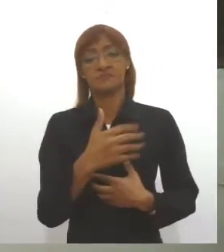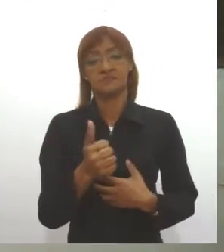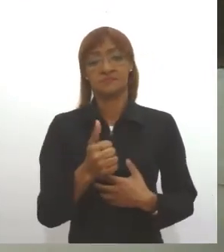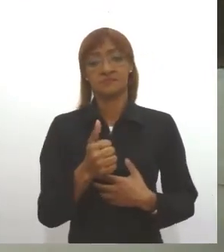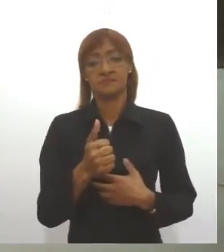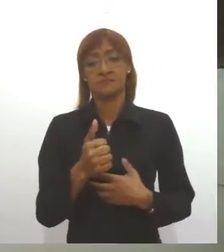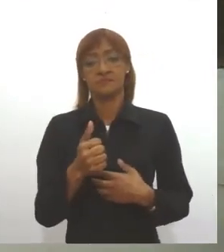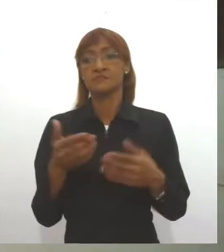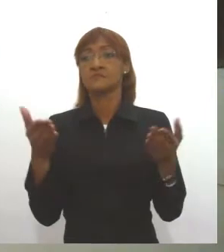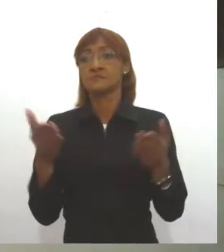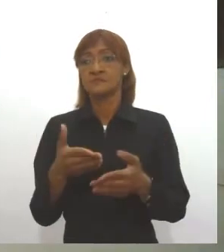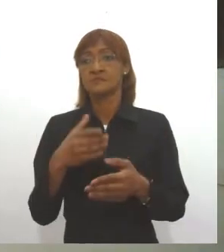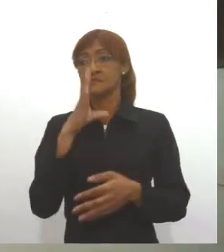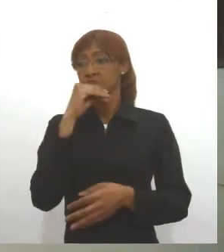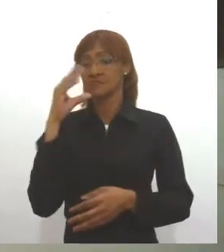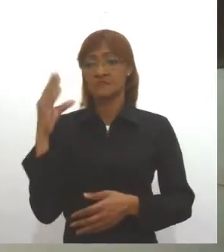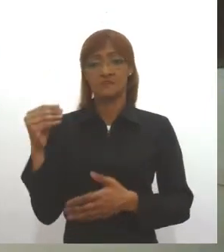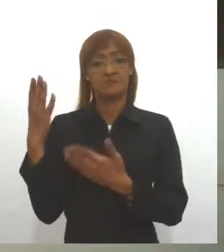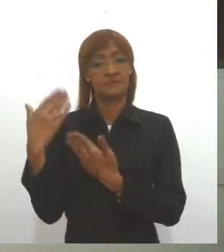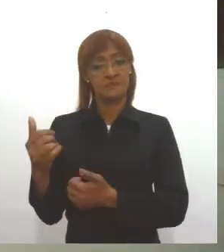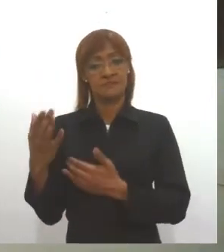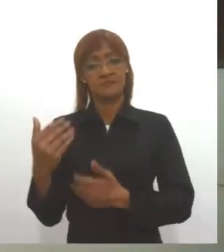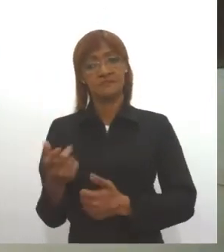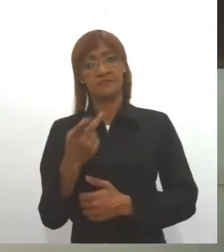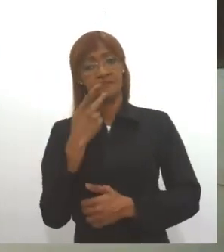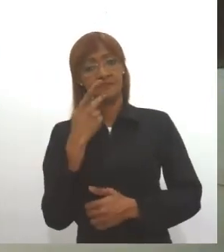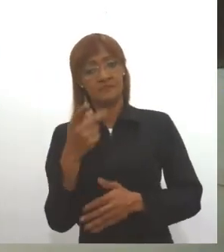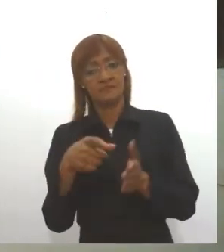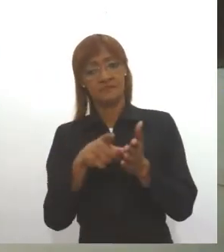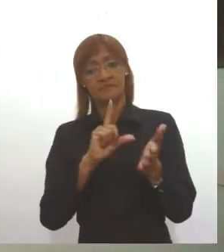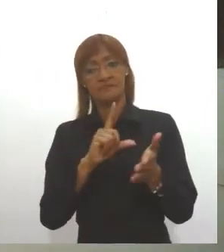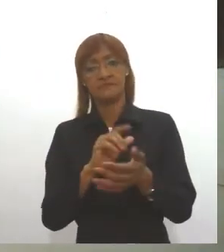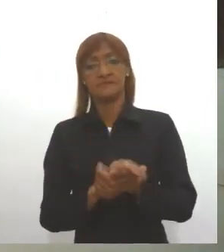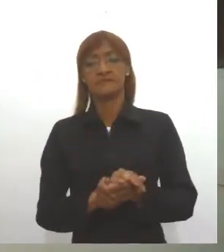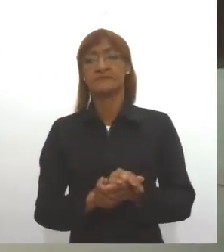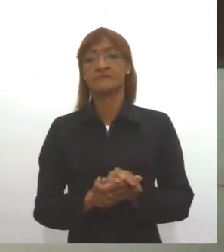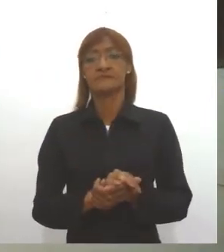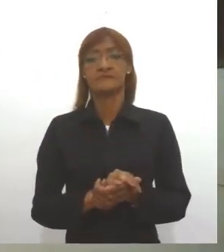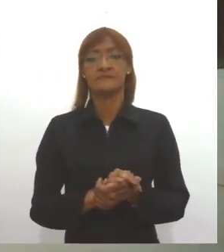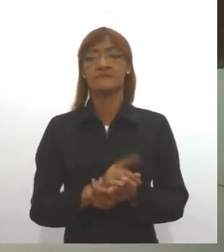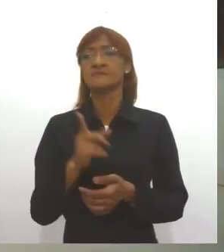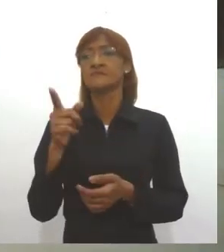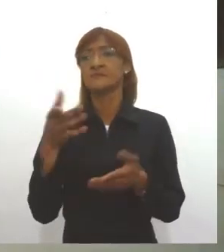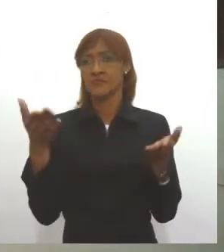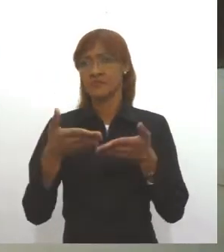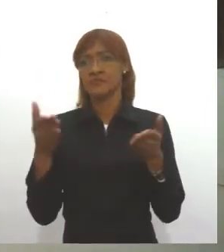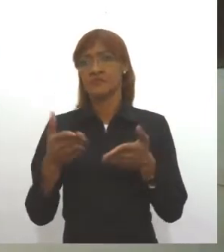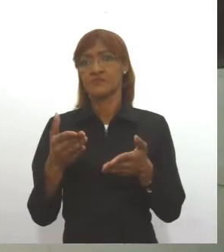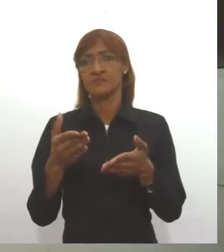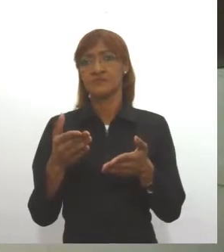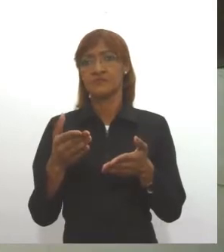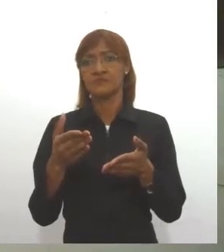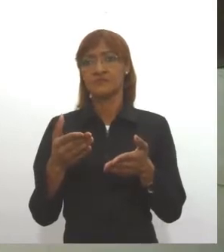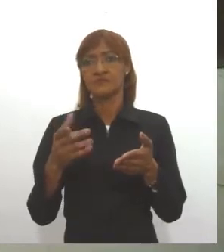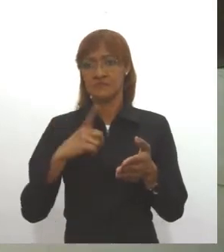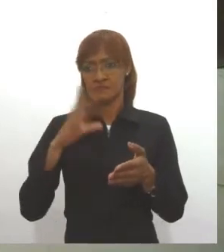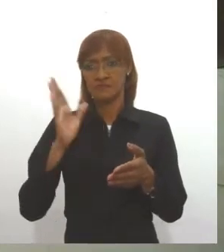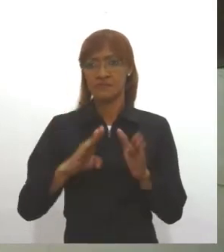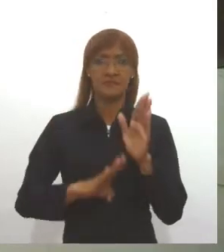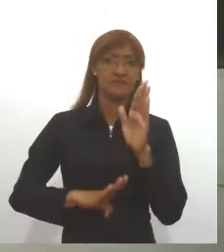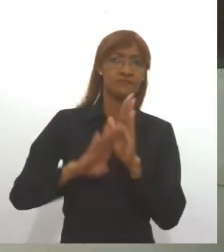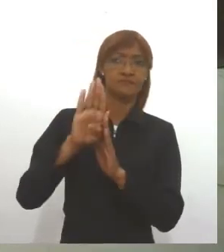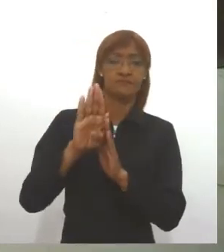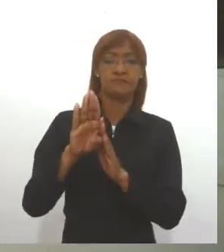os adolescentes e os jovens, como a gente citou no início da nossa entrevista. Caio, os números têm crescido nesse período de pandemia, como é que a